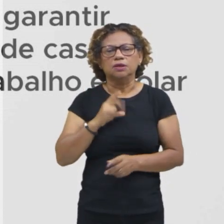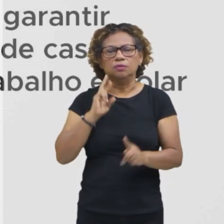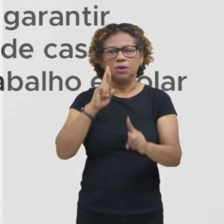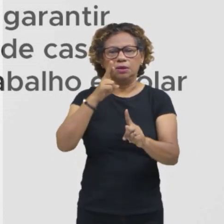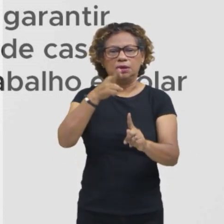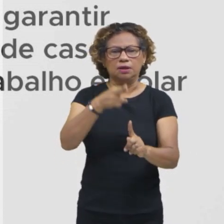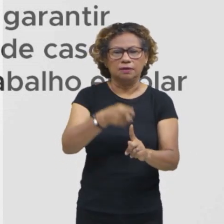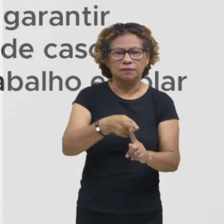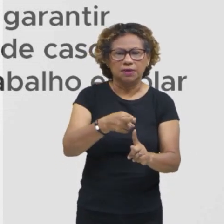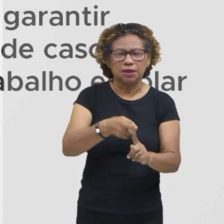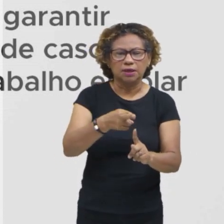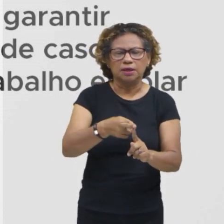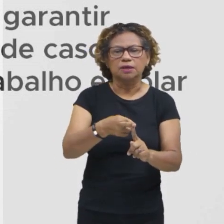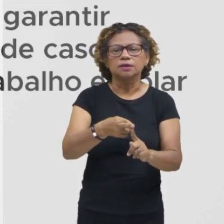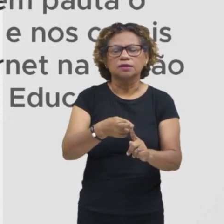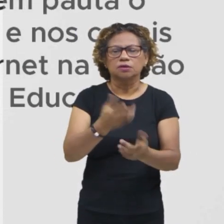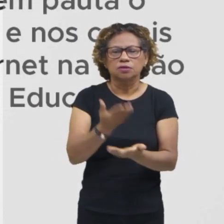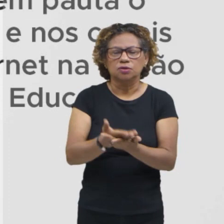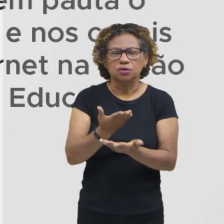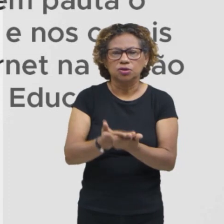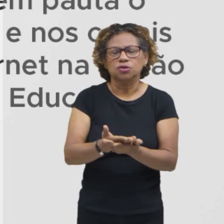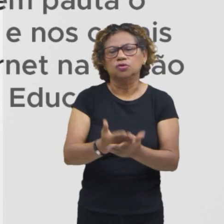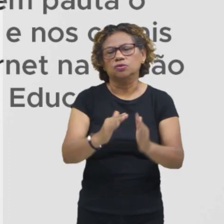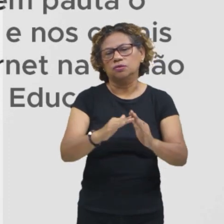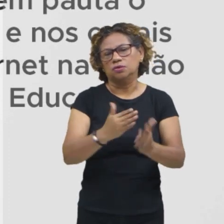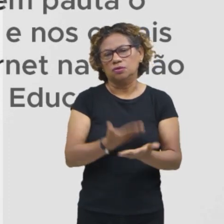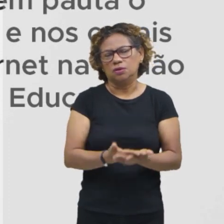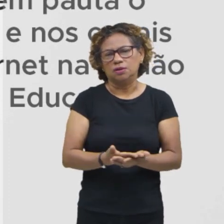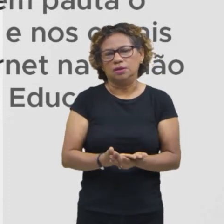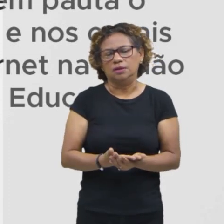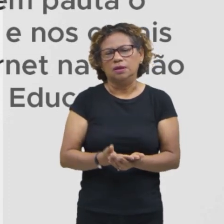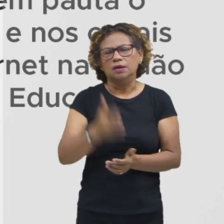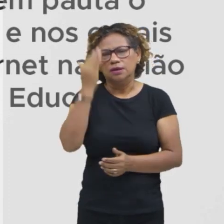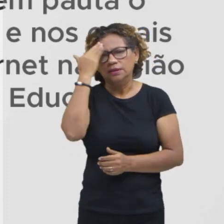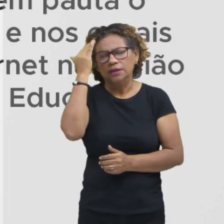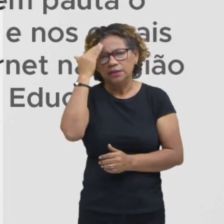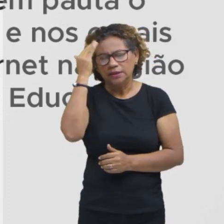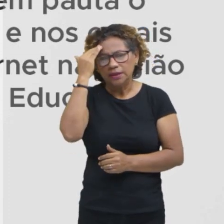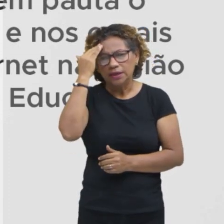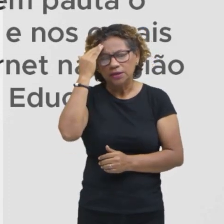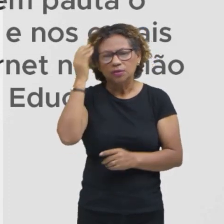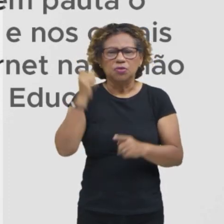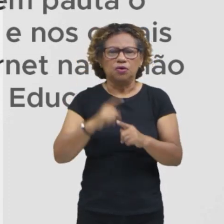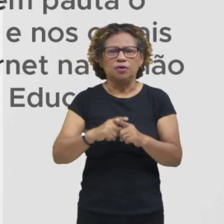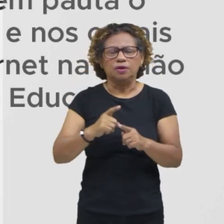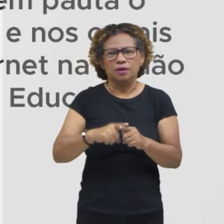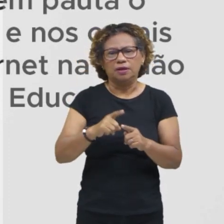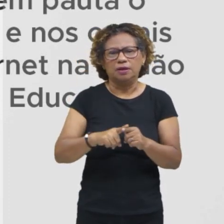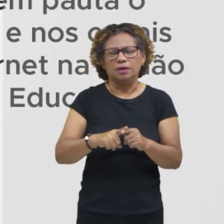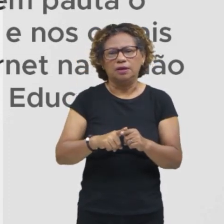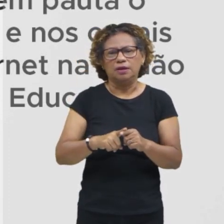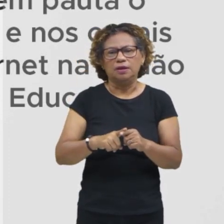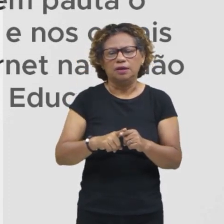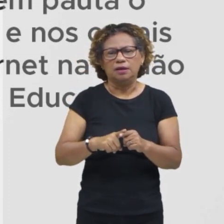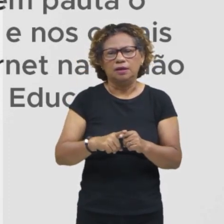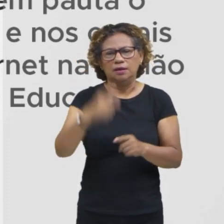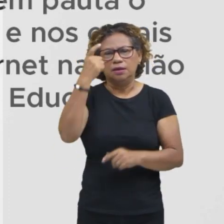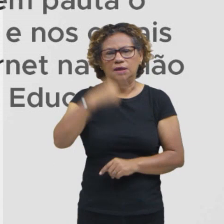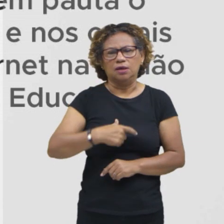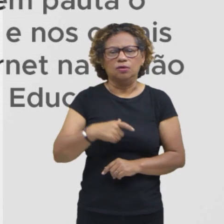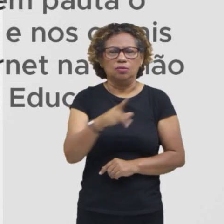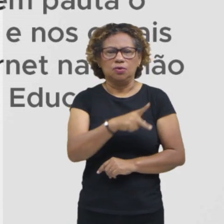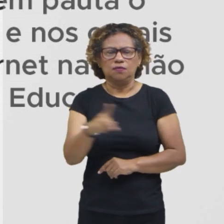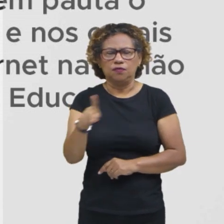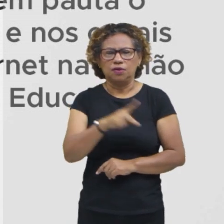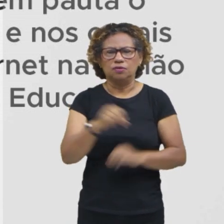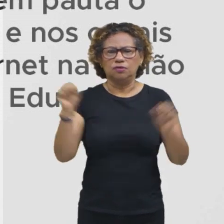trabalho escolar das diversas realidades. Eu entendo, inclusive, como professor de Educação Física, essa preocupação. Nessa